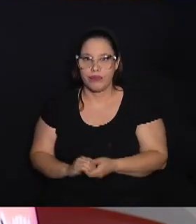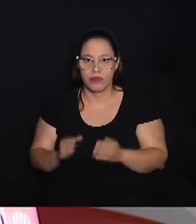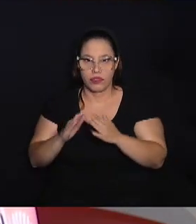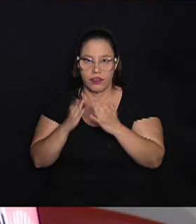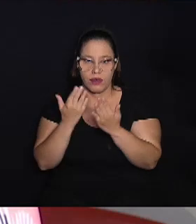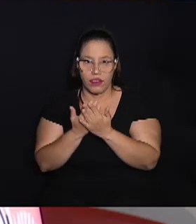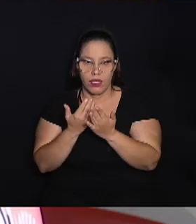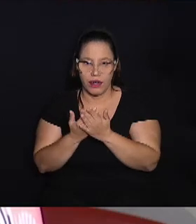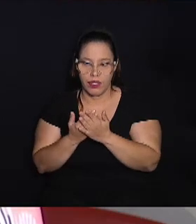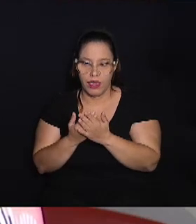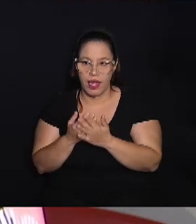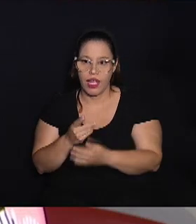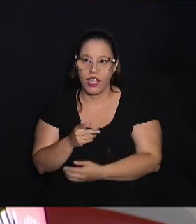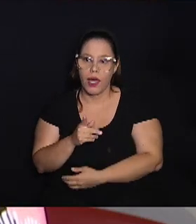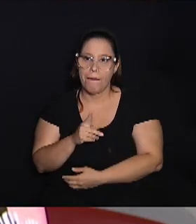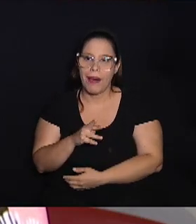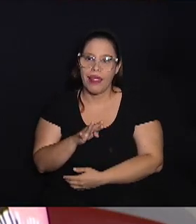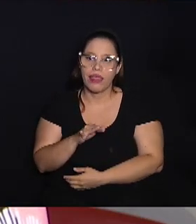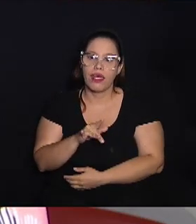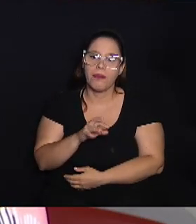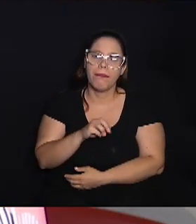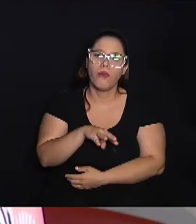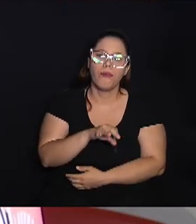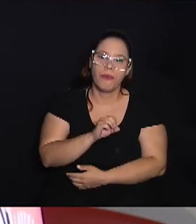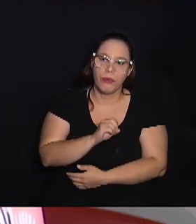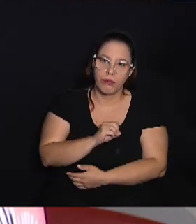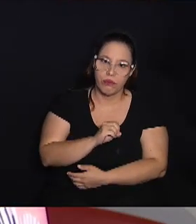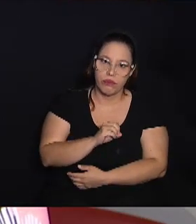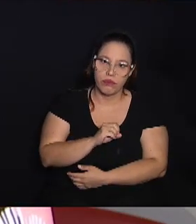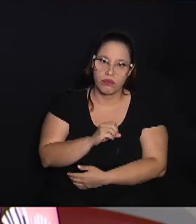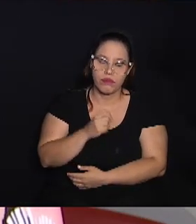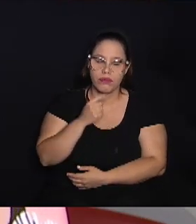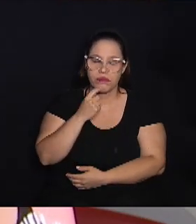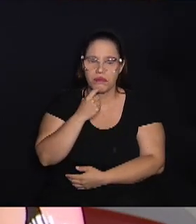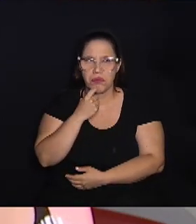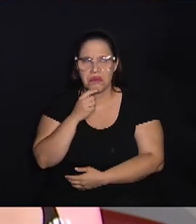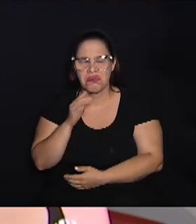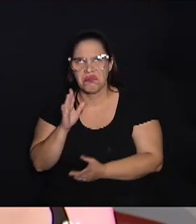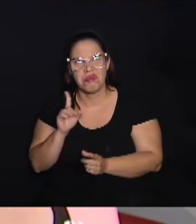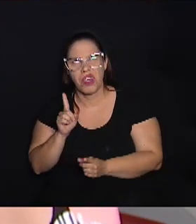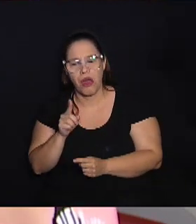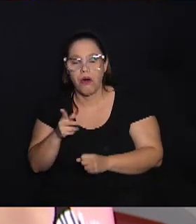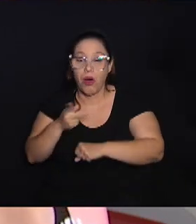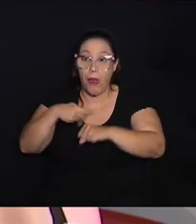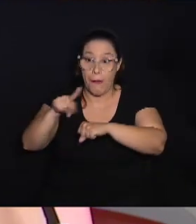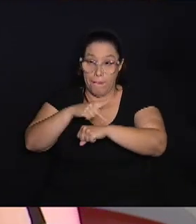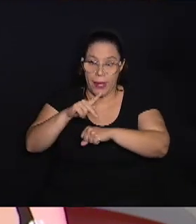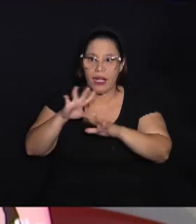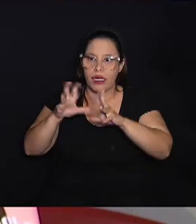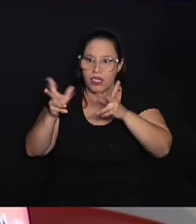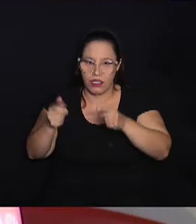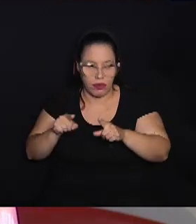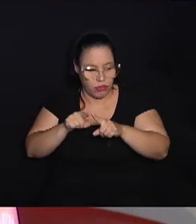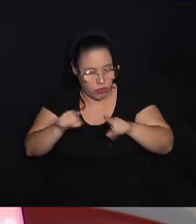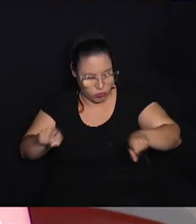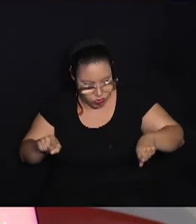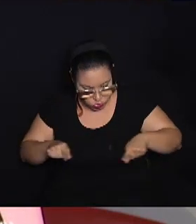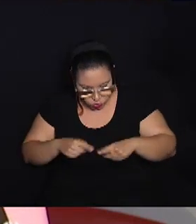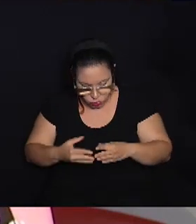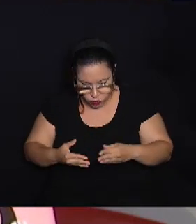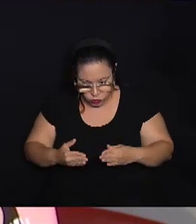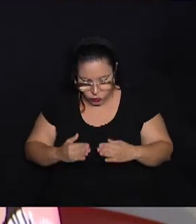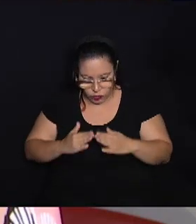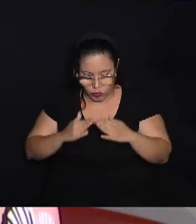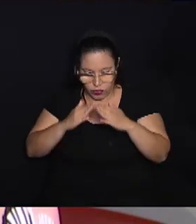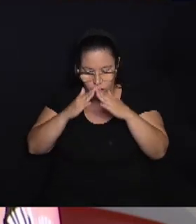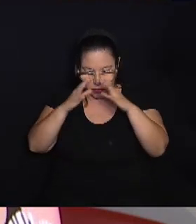falo nem para a cidade de Campinas, eu acredito que seja para o nosso país, né? A estrutura dela, o